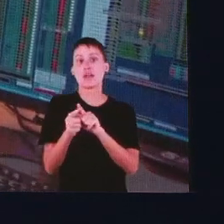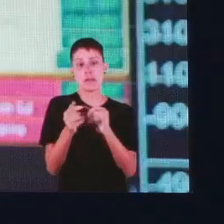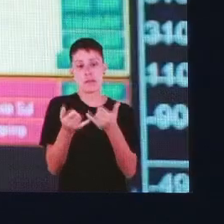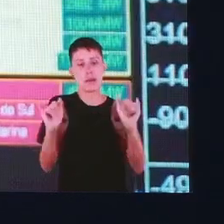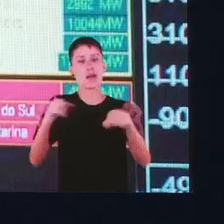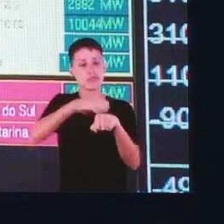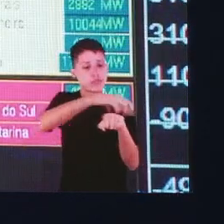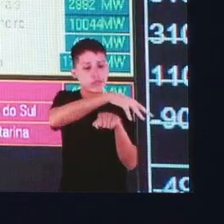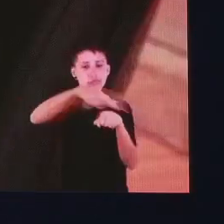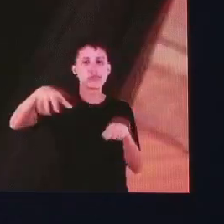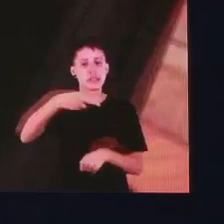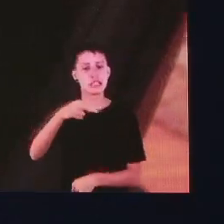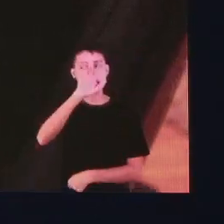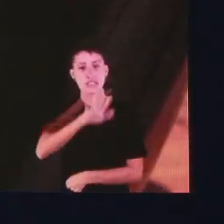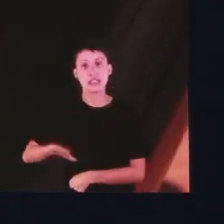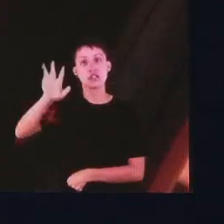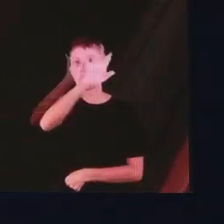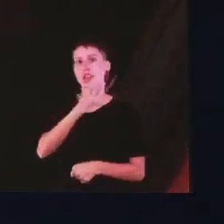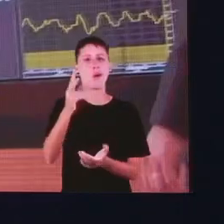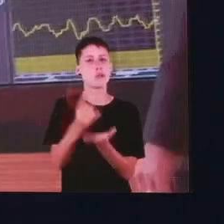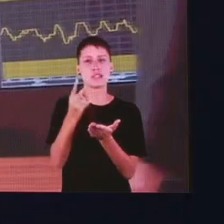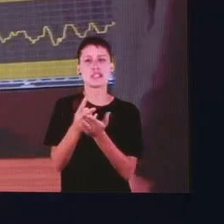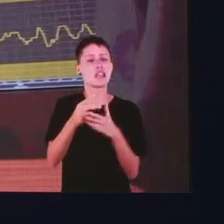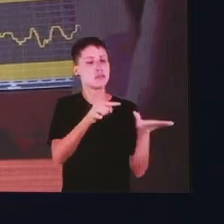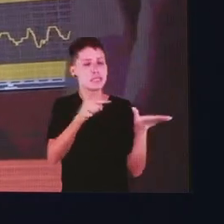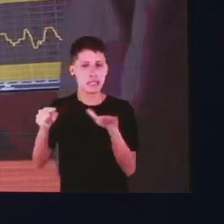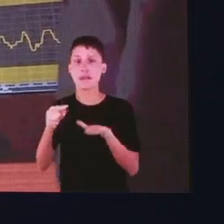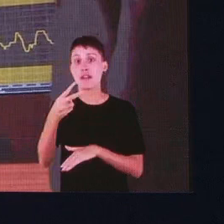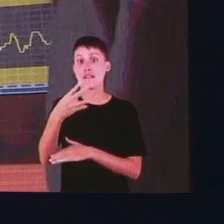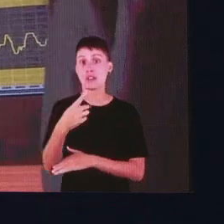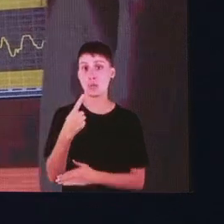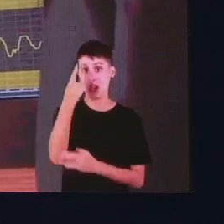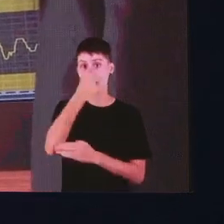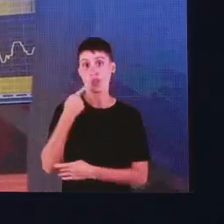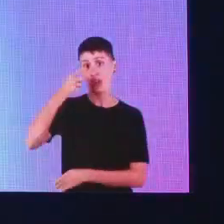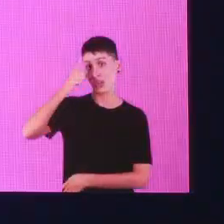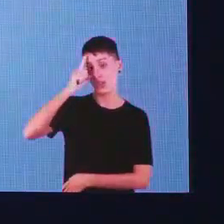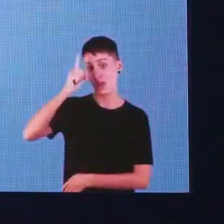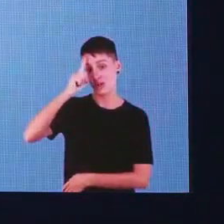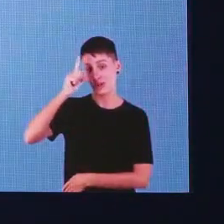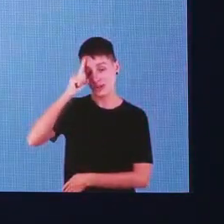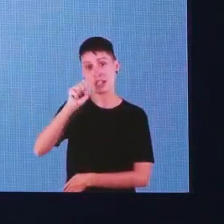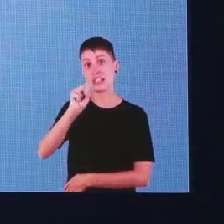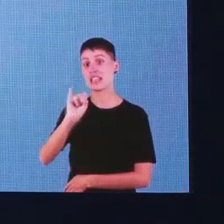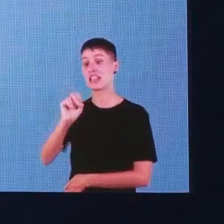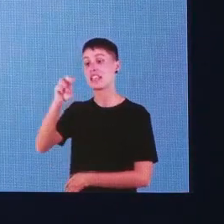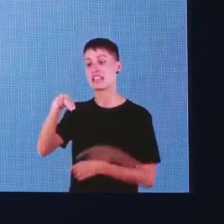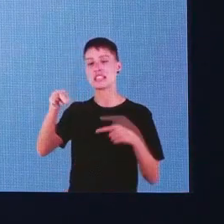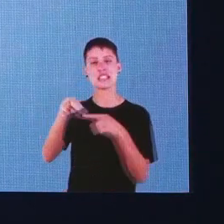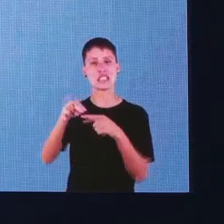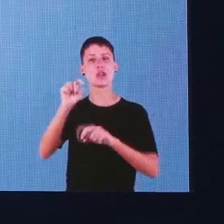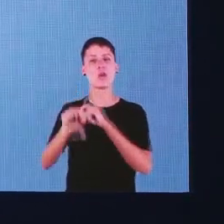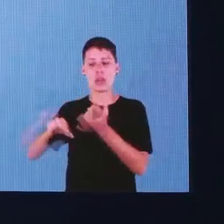do Sistema Interligado Nacional. 7 dias na semana, 24 horas por dia. O SIM integra